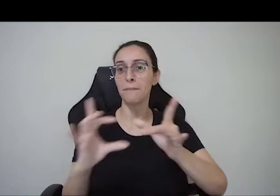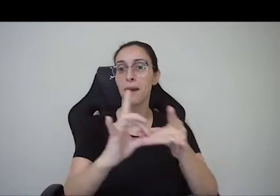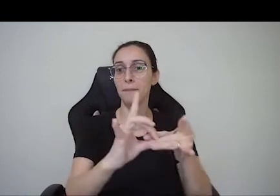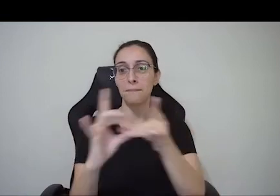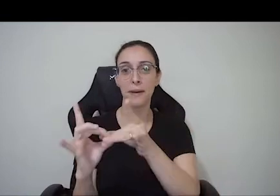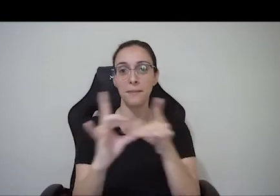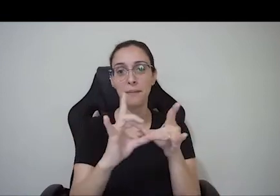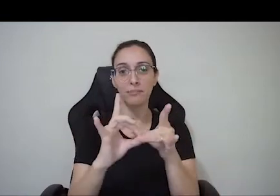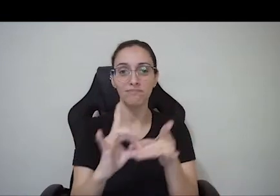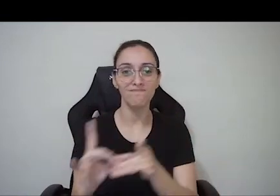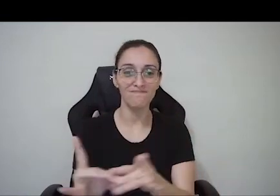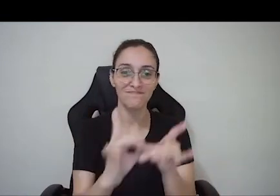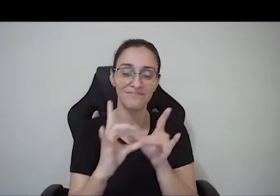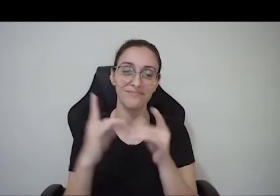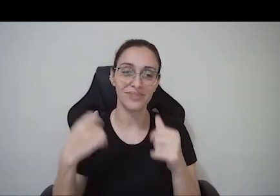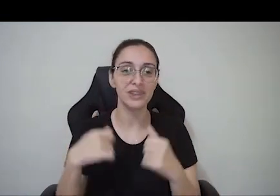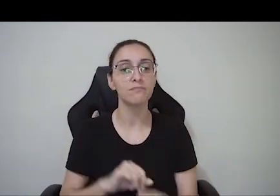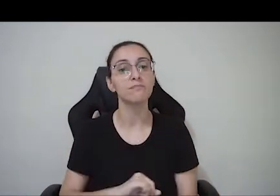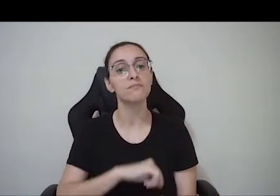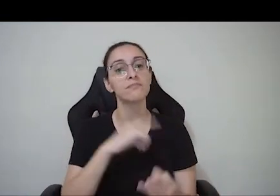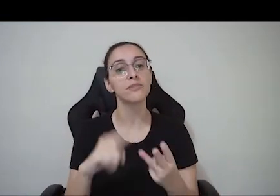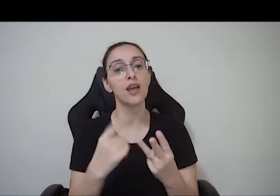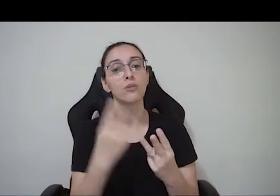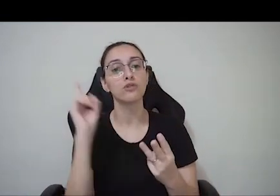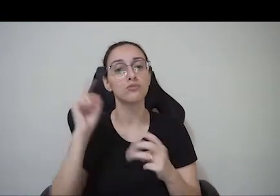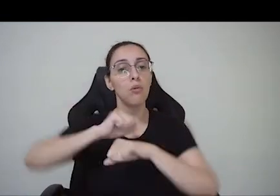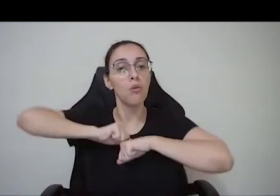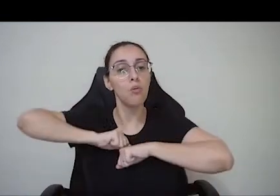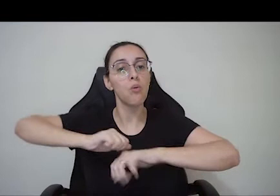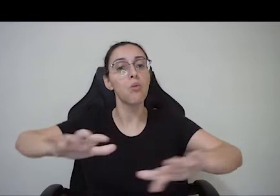outro. E por último, alcance.